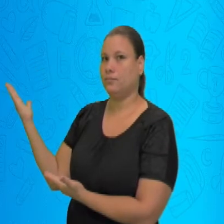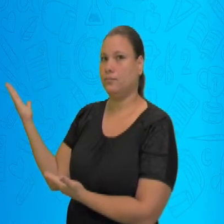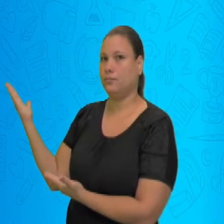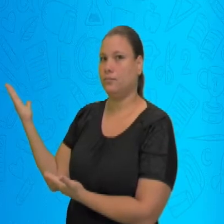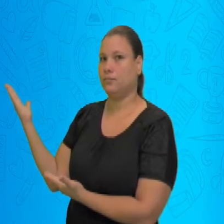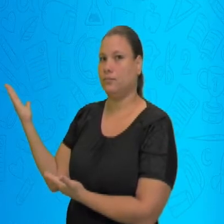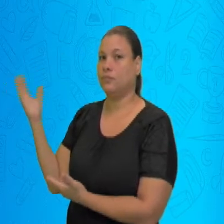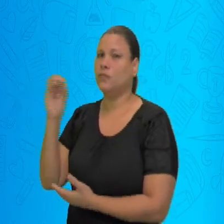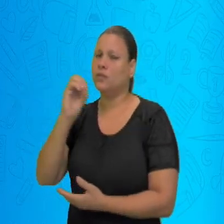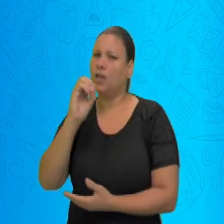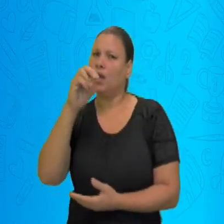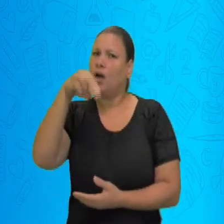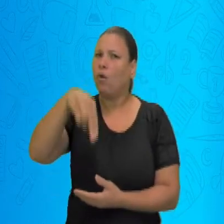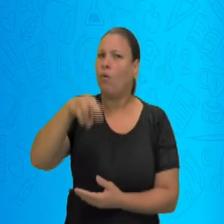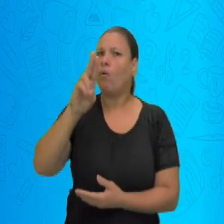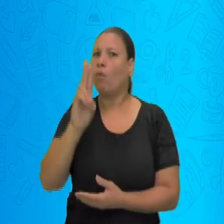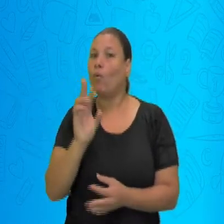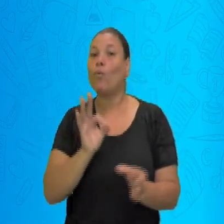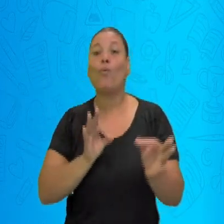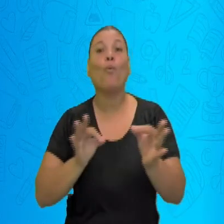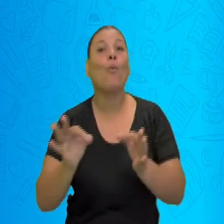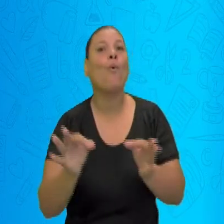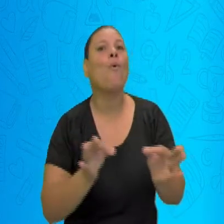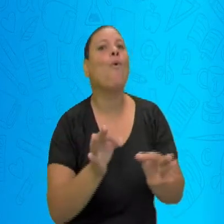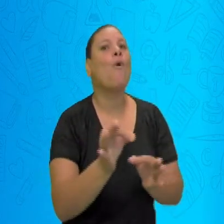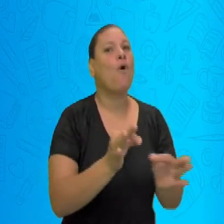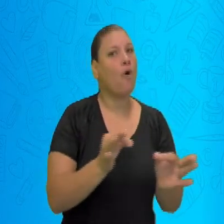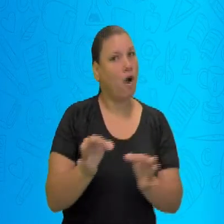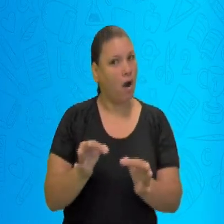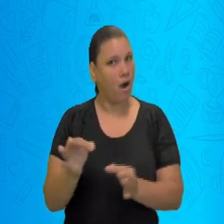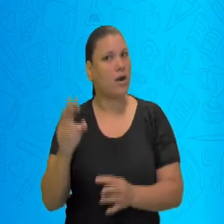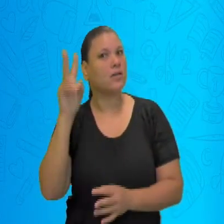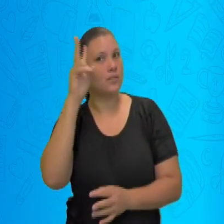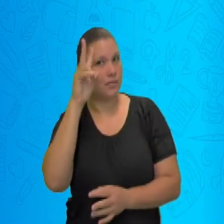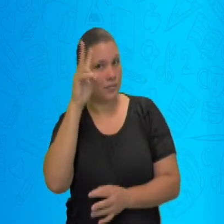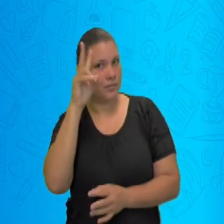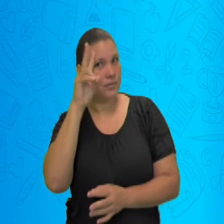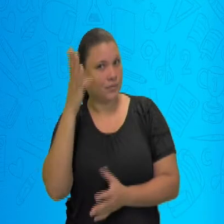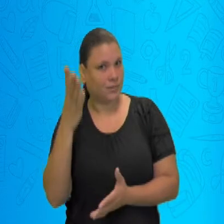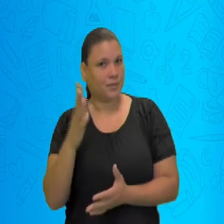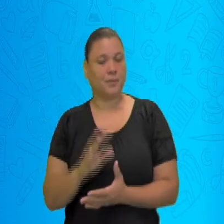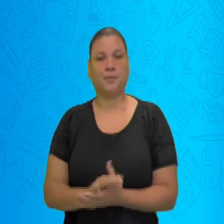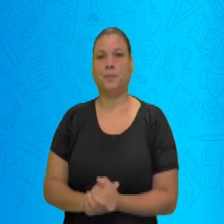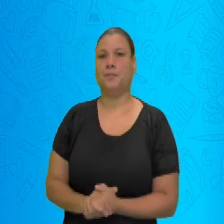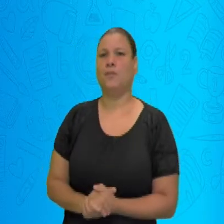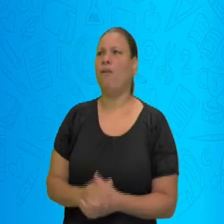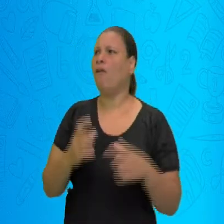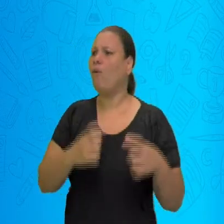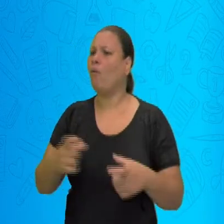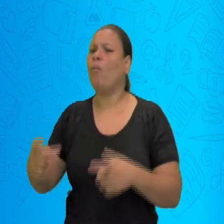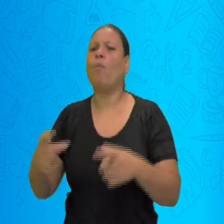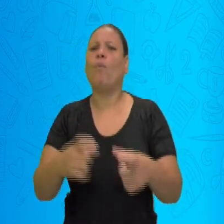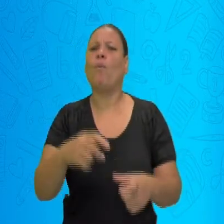a ONU, a divisão seria aqui, ó. Opa.